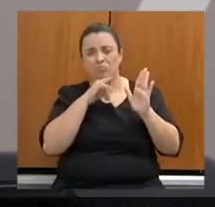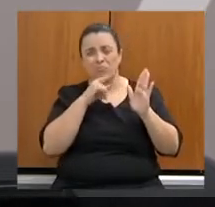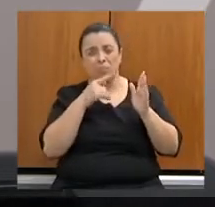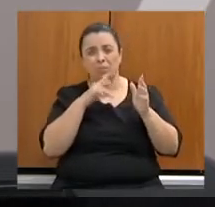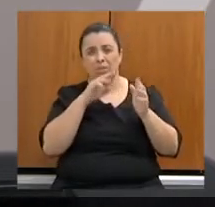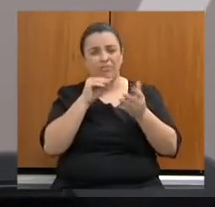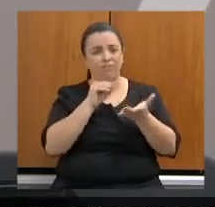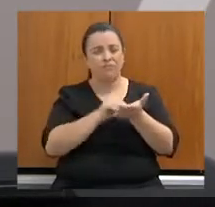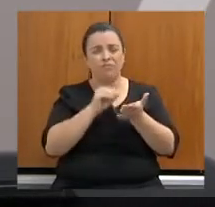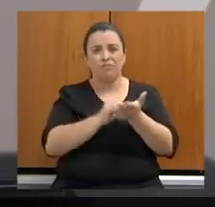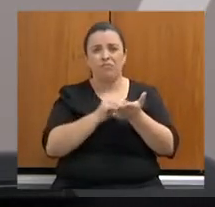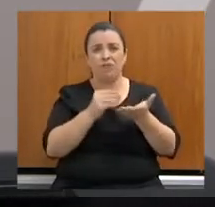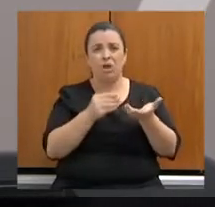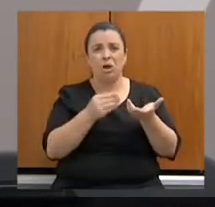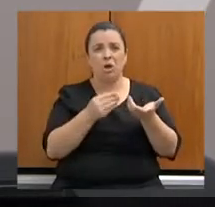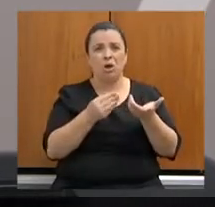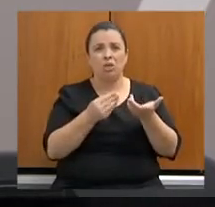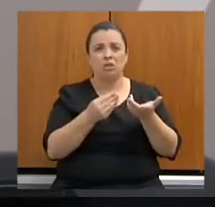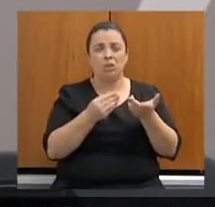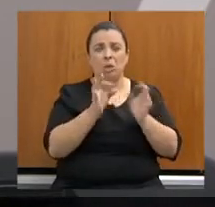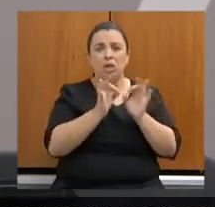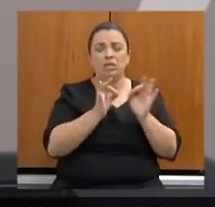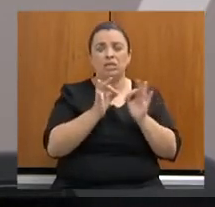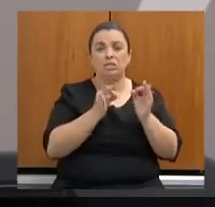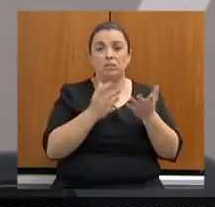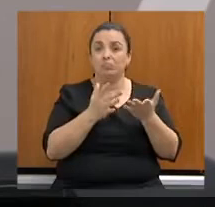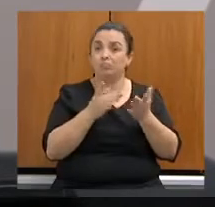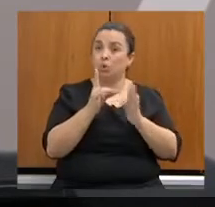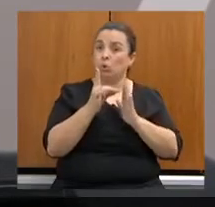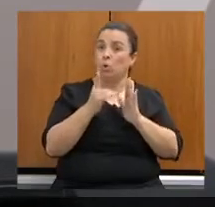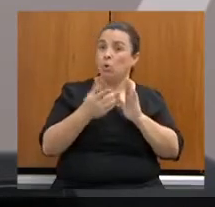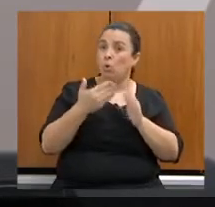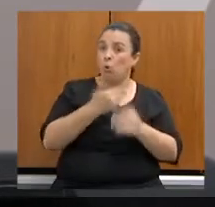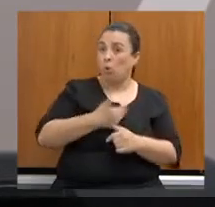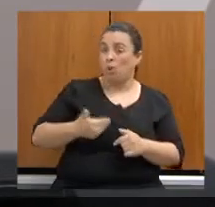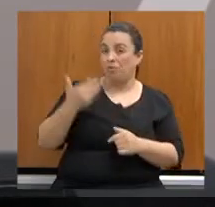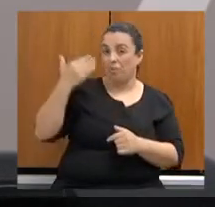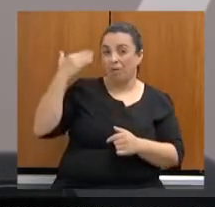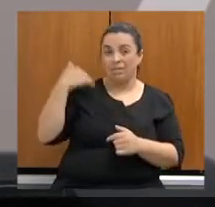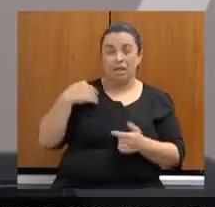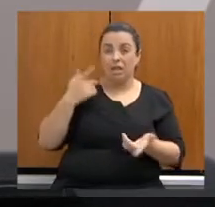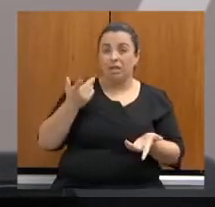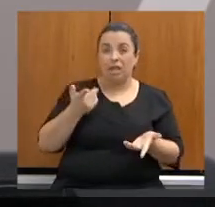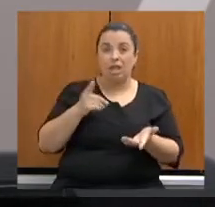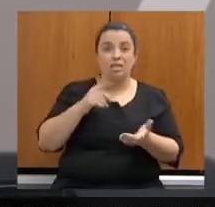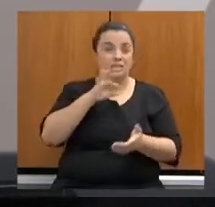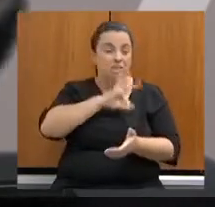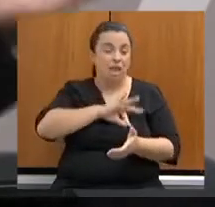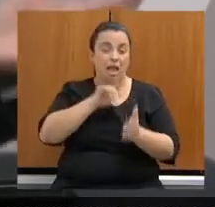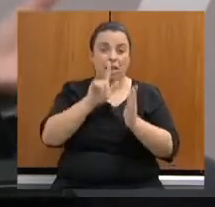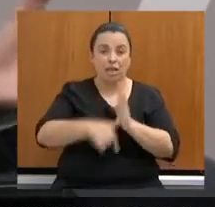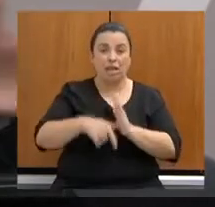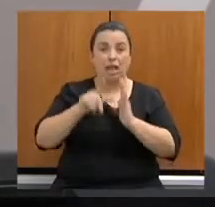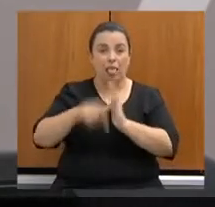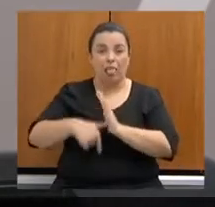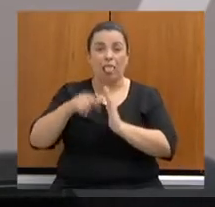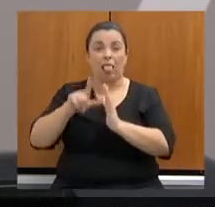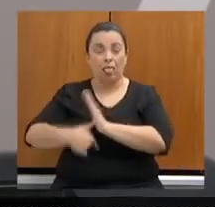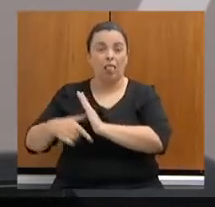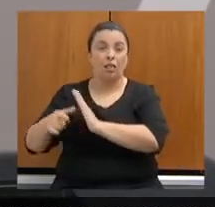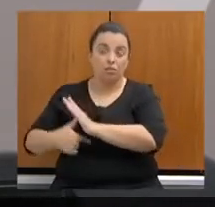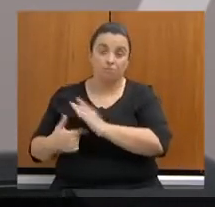que não eu não pagava os salários das pessoas e nós temos secretos